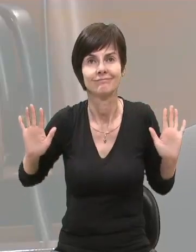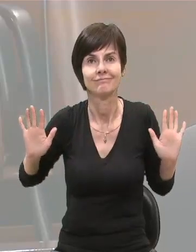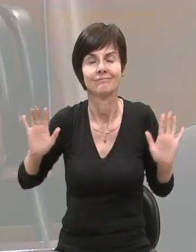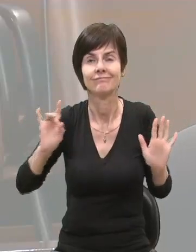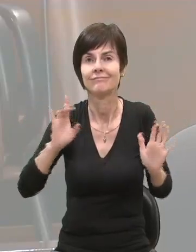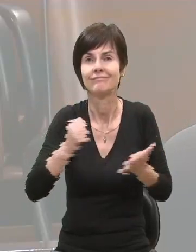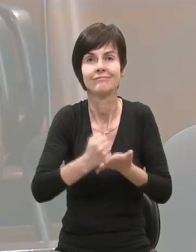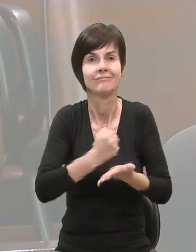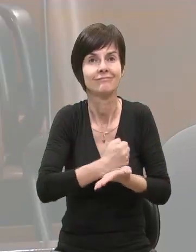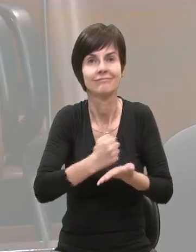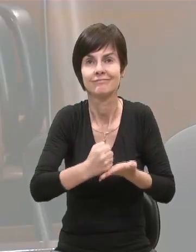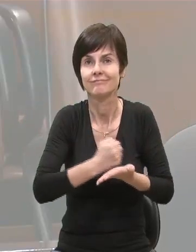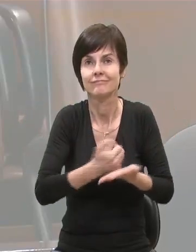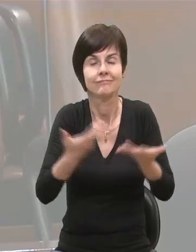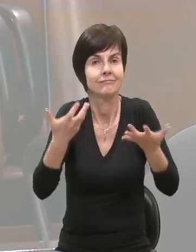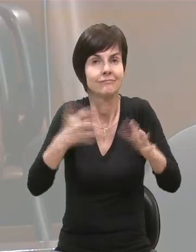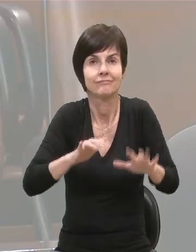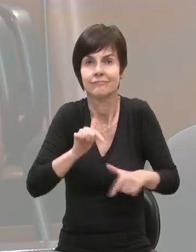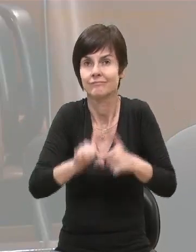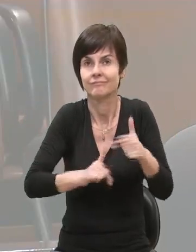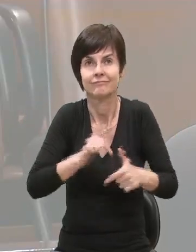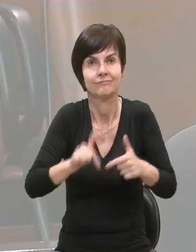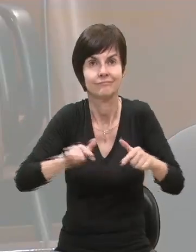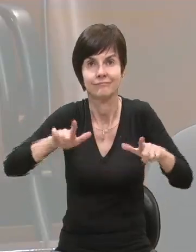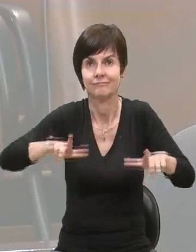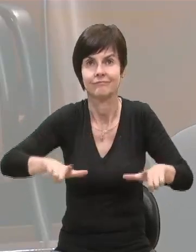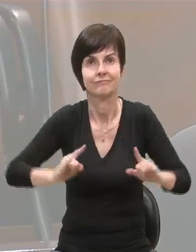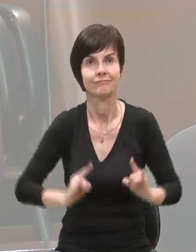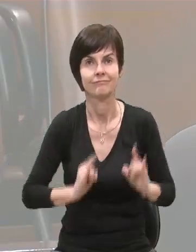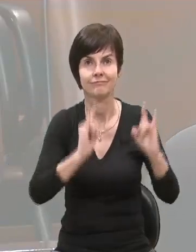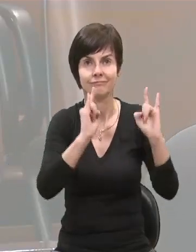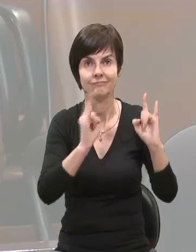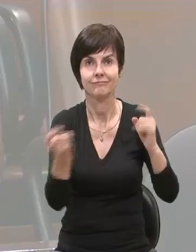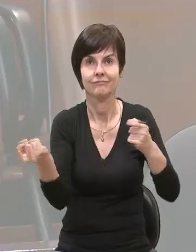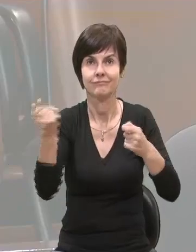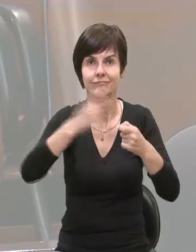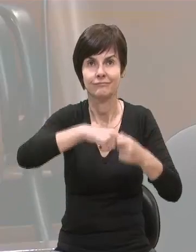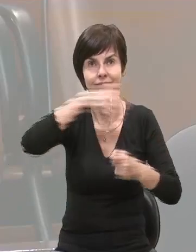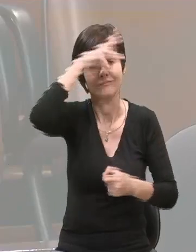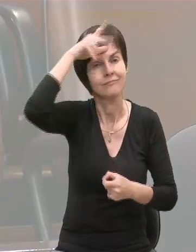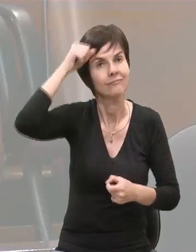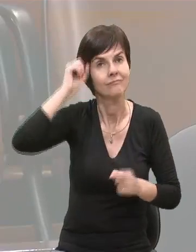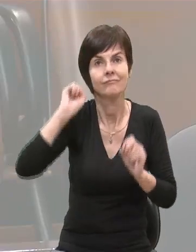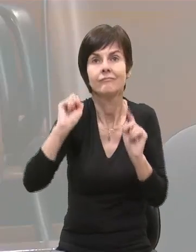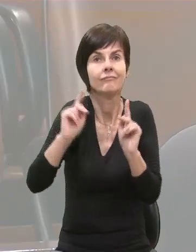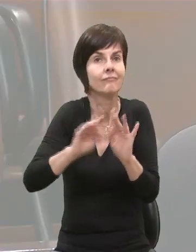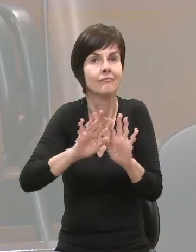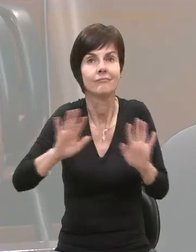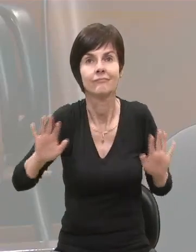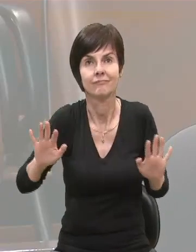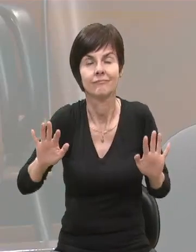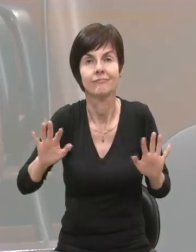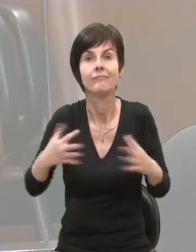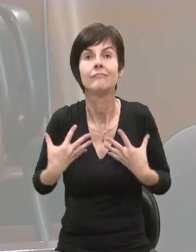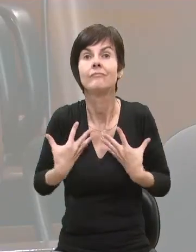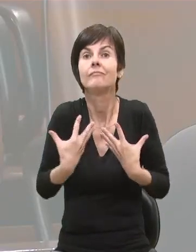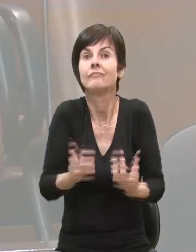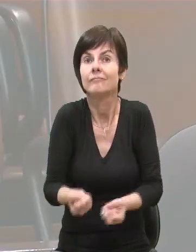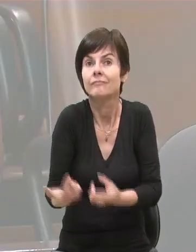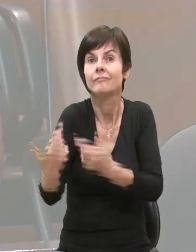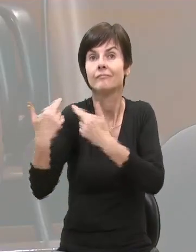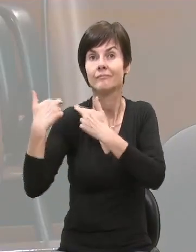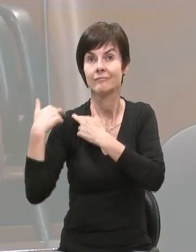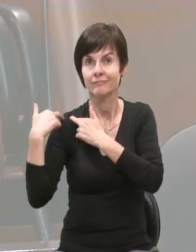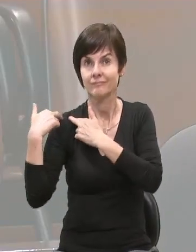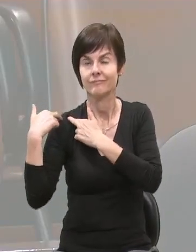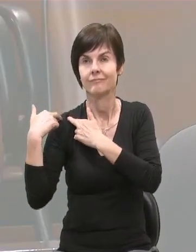contratado. Ele não quer mais assumir o serviço no espaço dele, ele devolveu o serviço. Então, quem não assumiu a responsabilidade